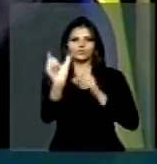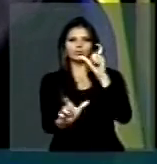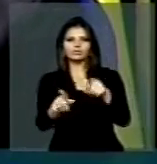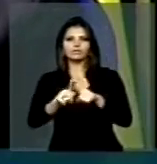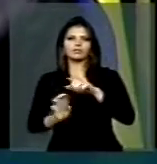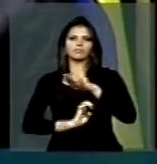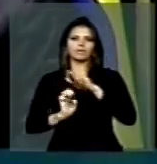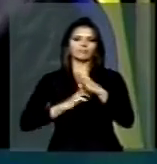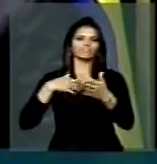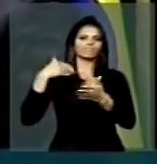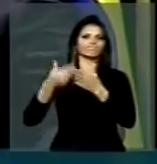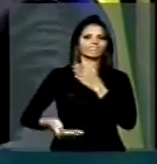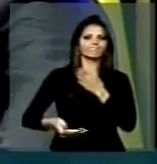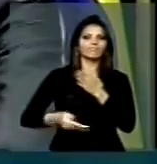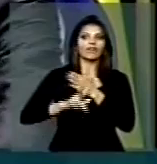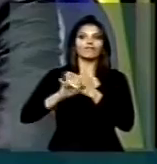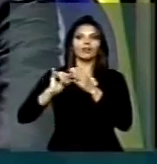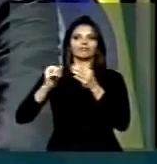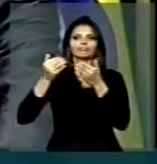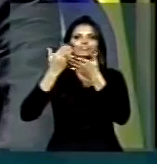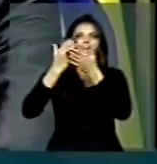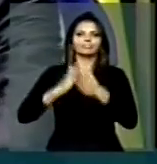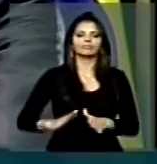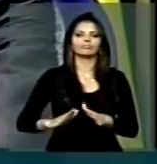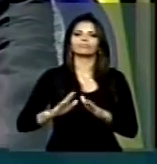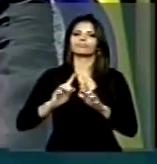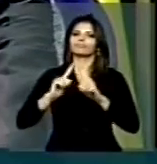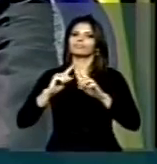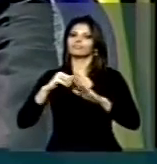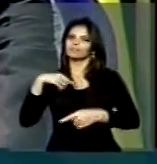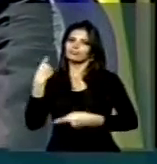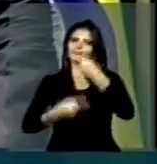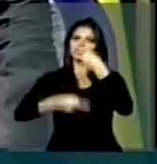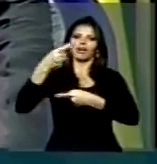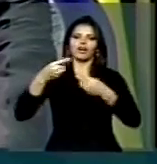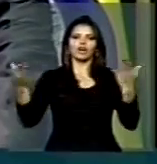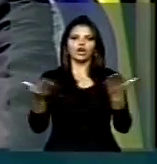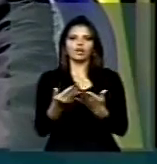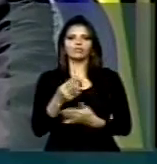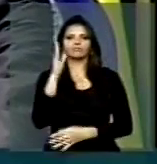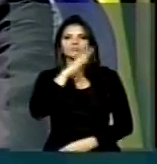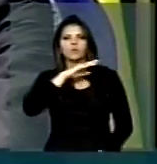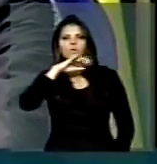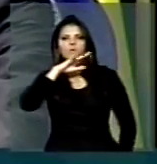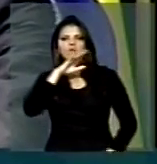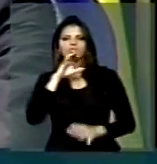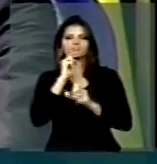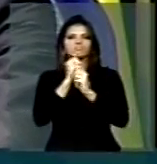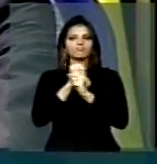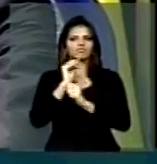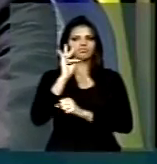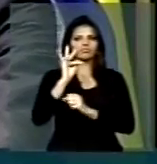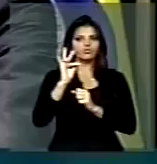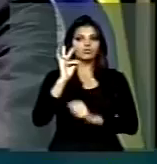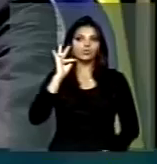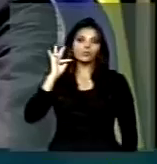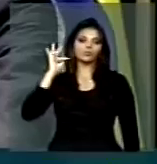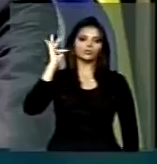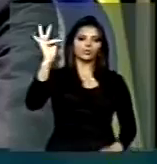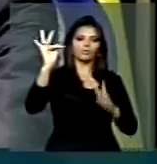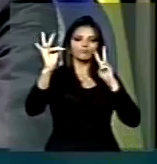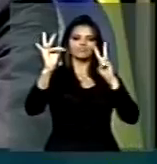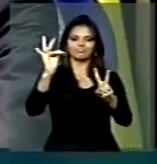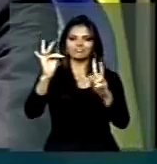das empresas. É assim que devemos tratar a atual safra de más resultados e olhar para o futuro. Vejam,